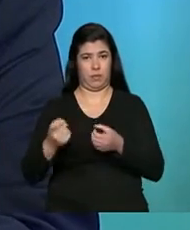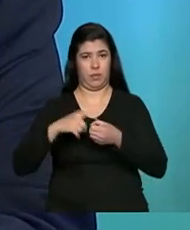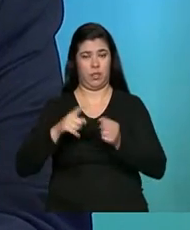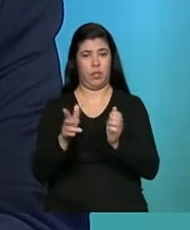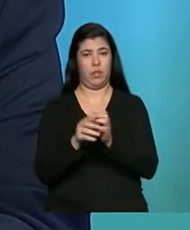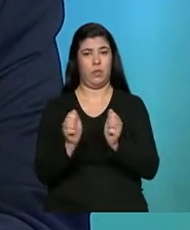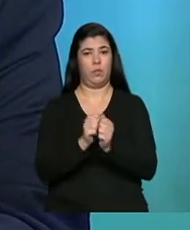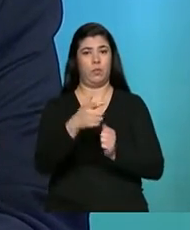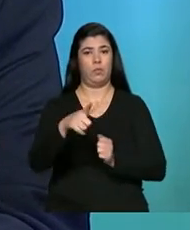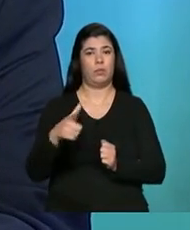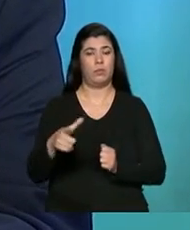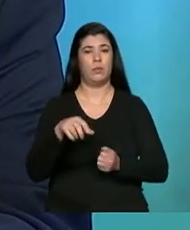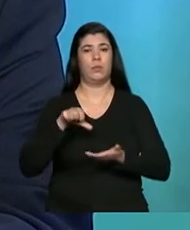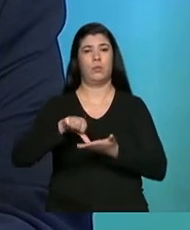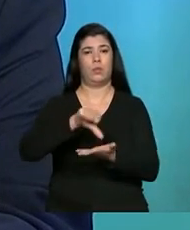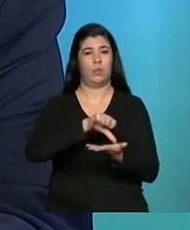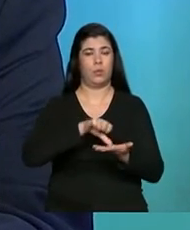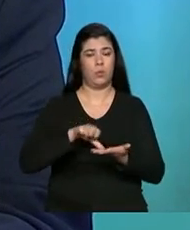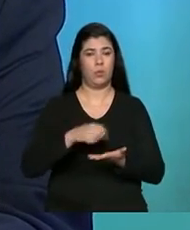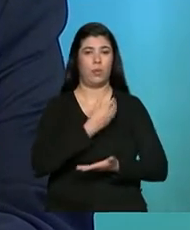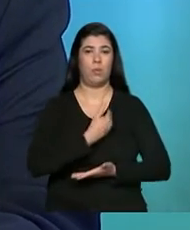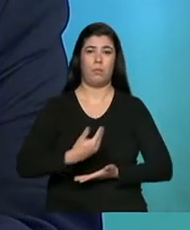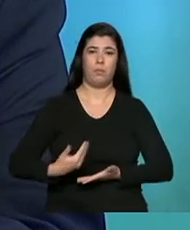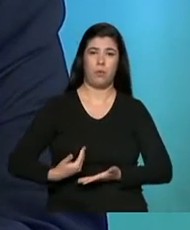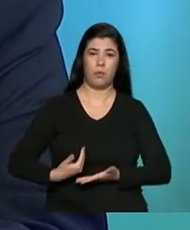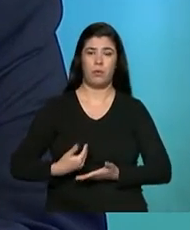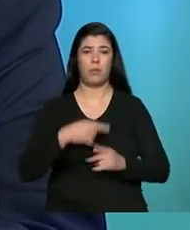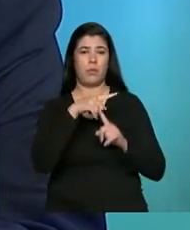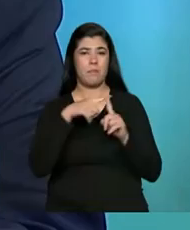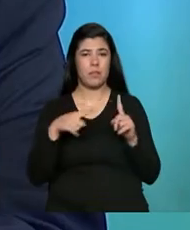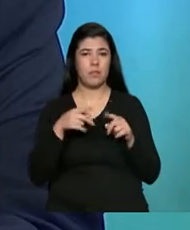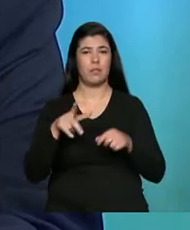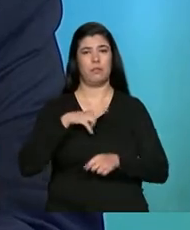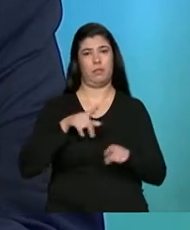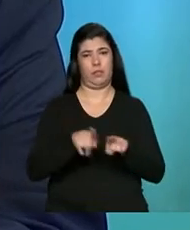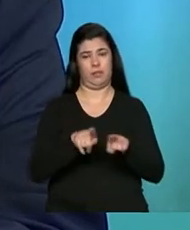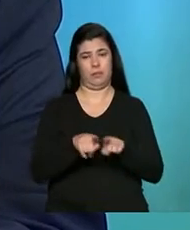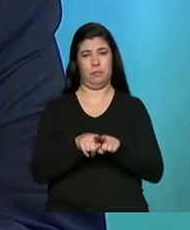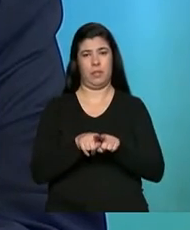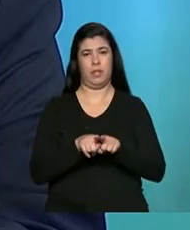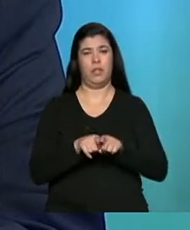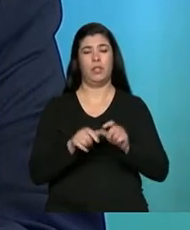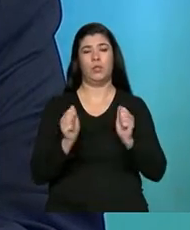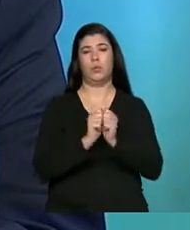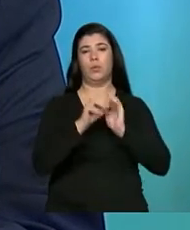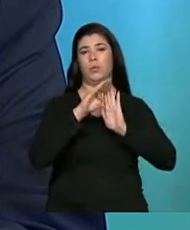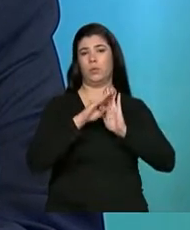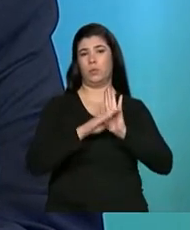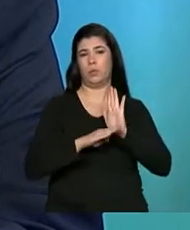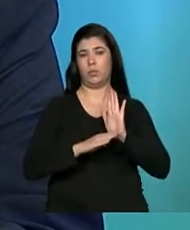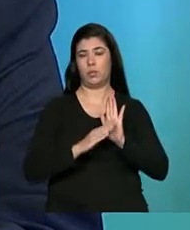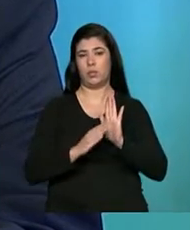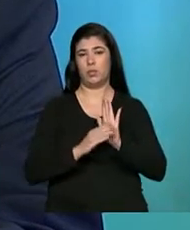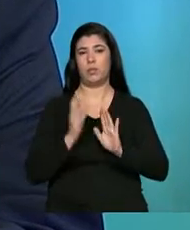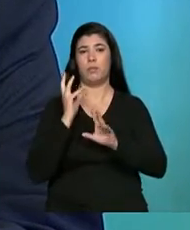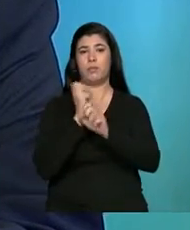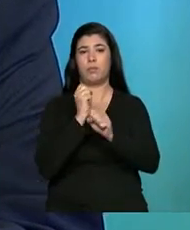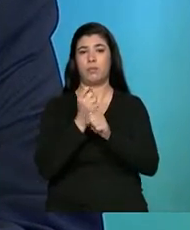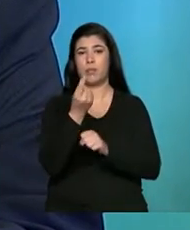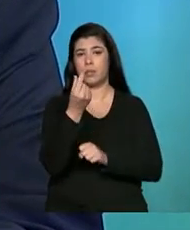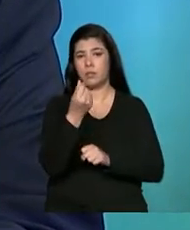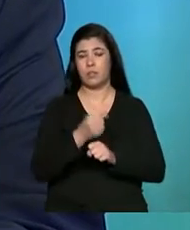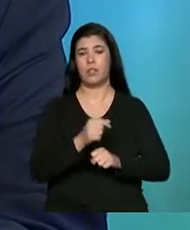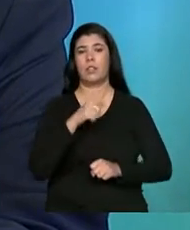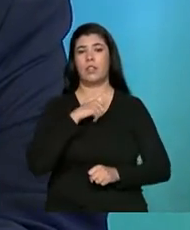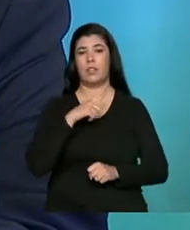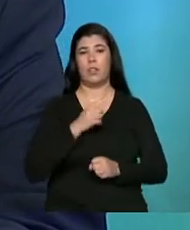empresas do setor público privado e com o programa de financiamento que envolvem o bem